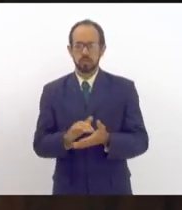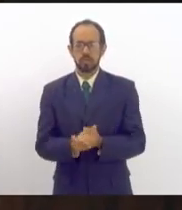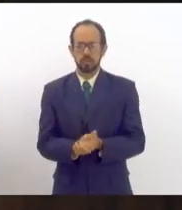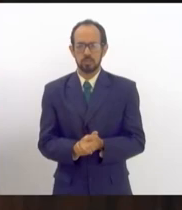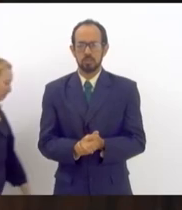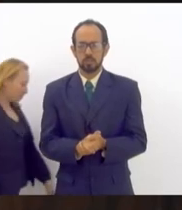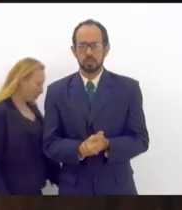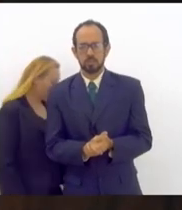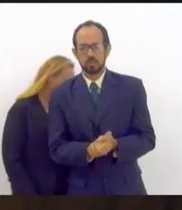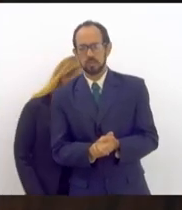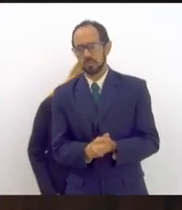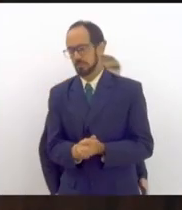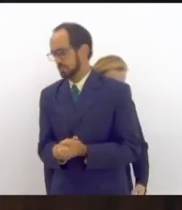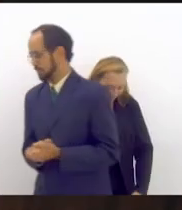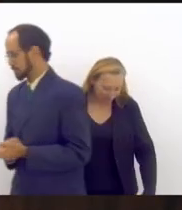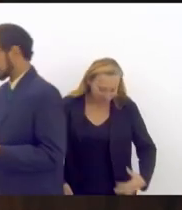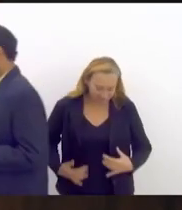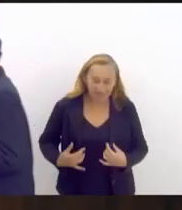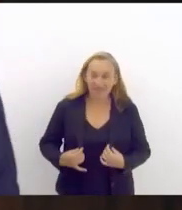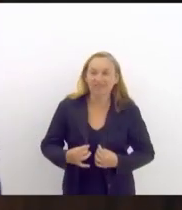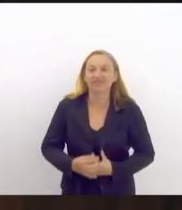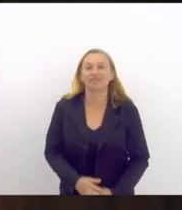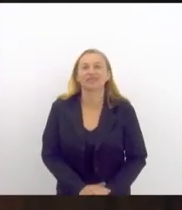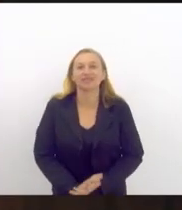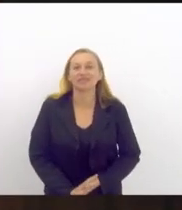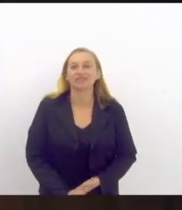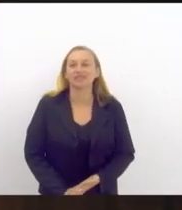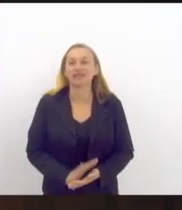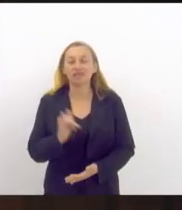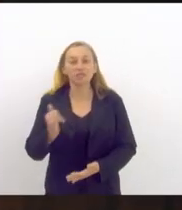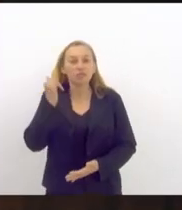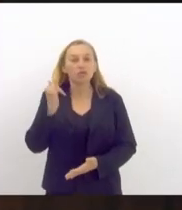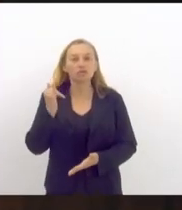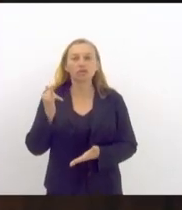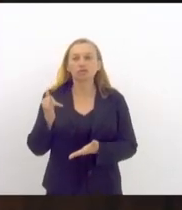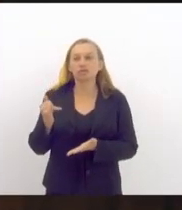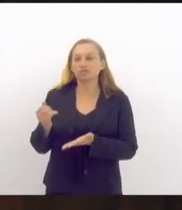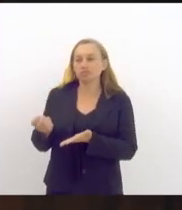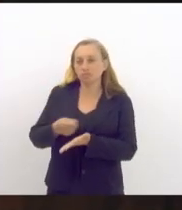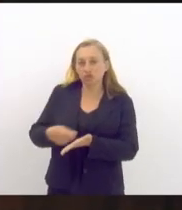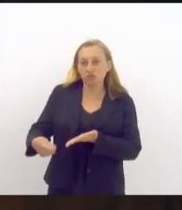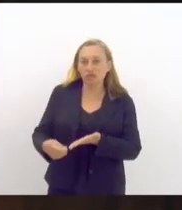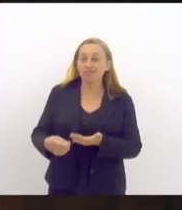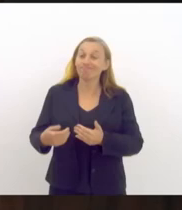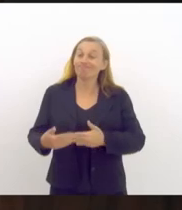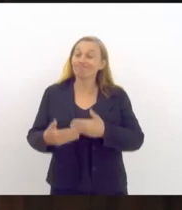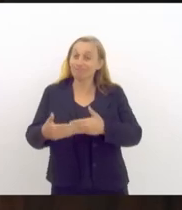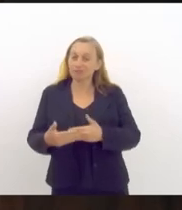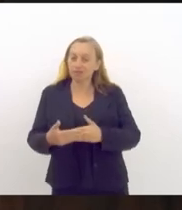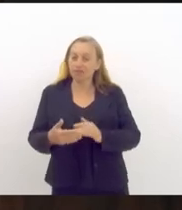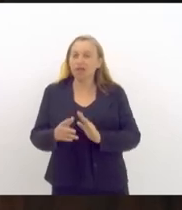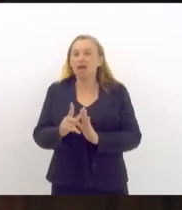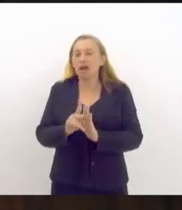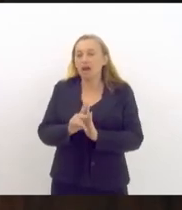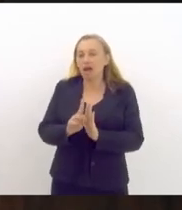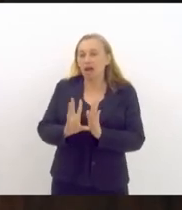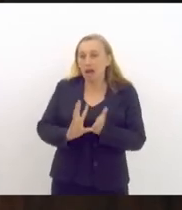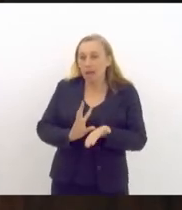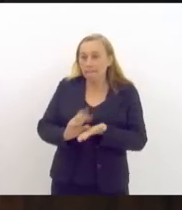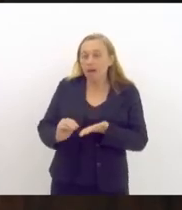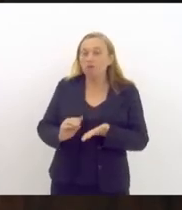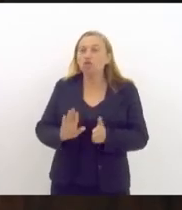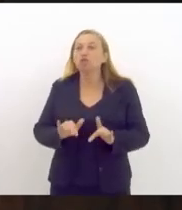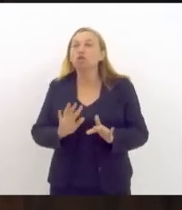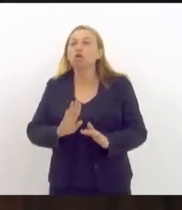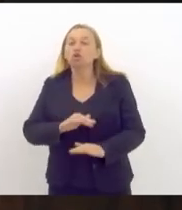de tempo mas seria importante se inscrever porque se a gente adiantar a pauta todos se escreve para o expediente